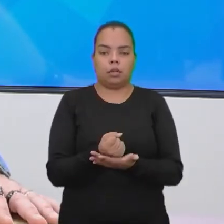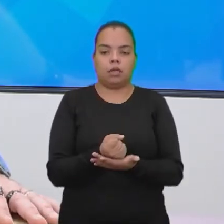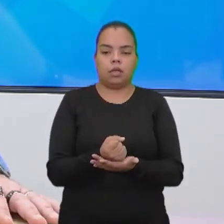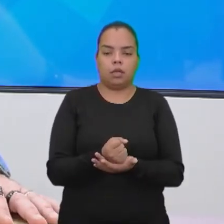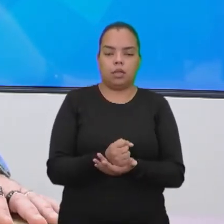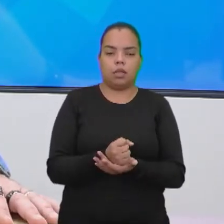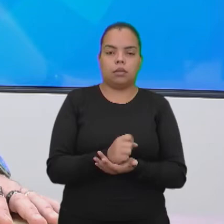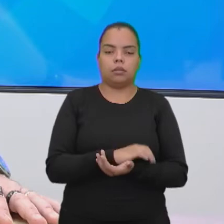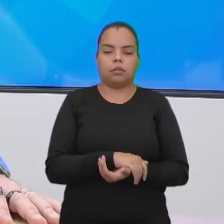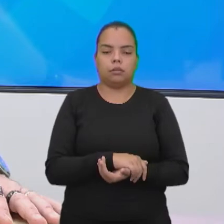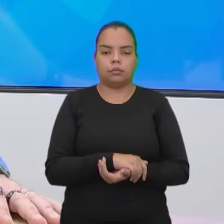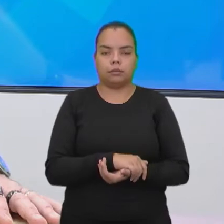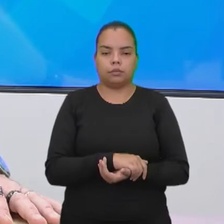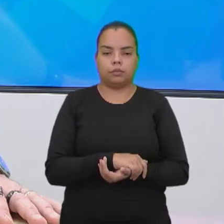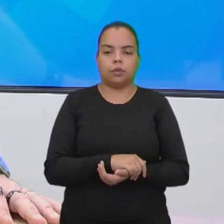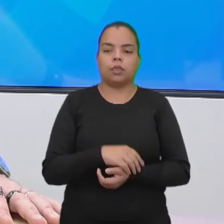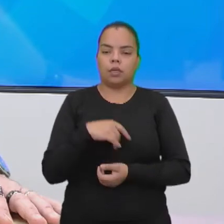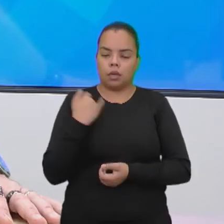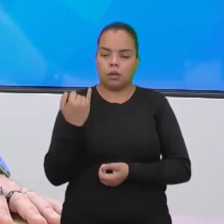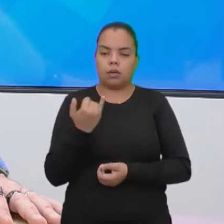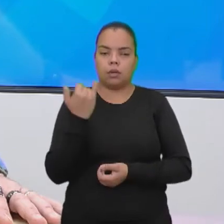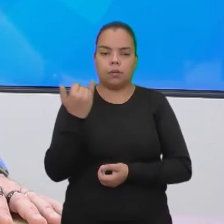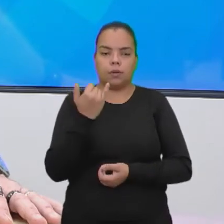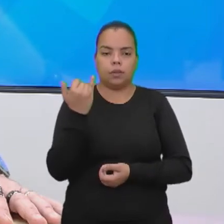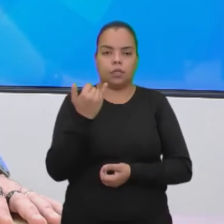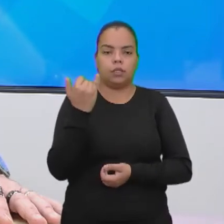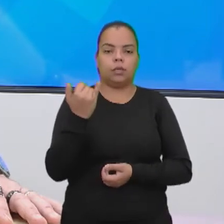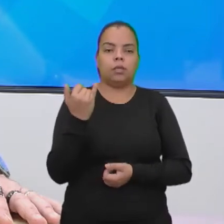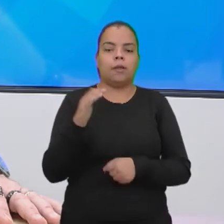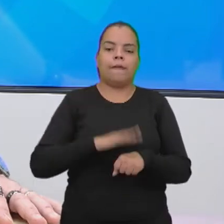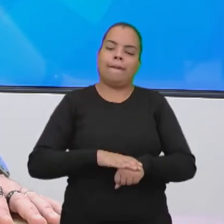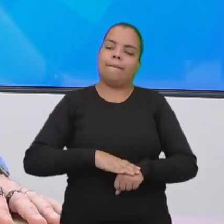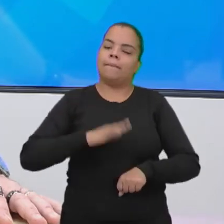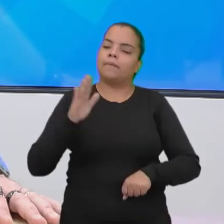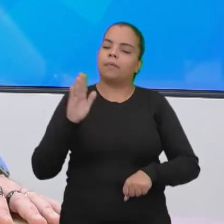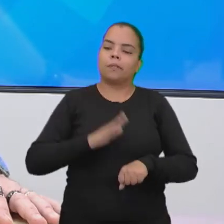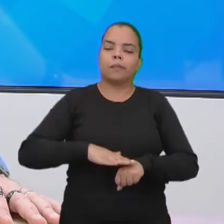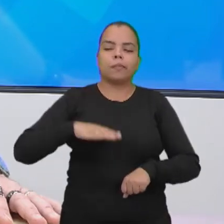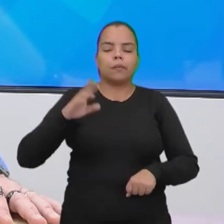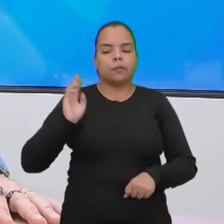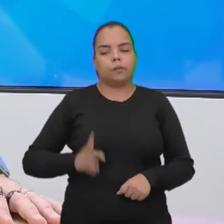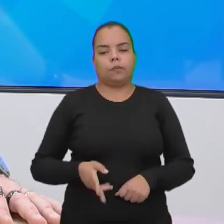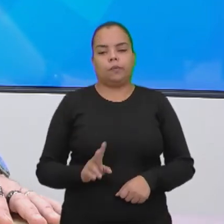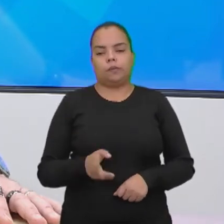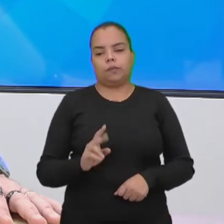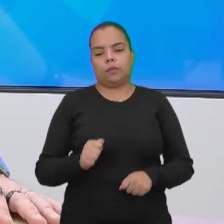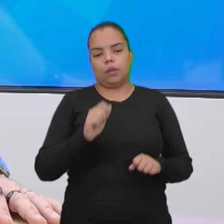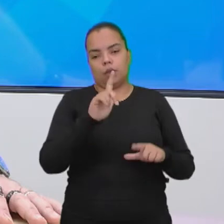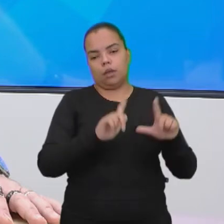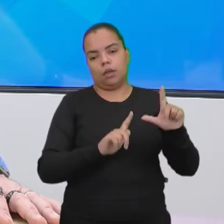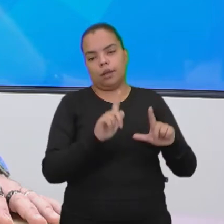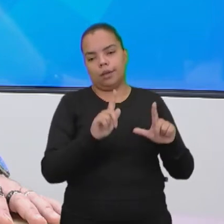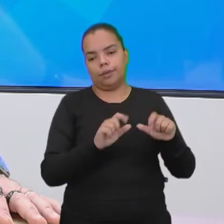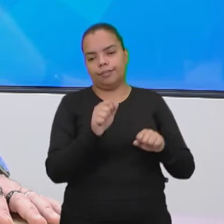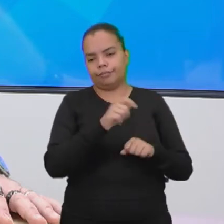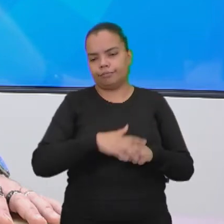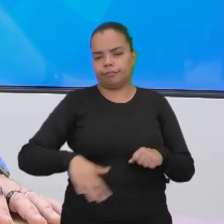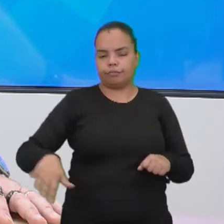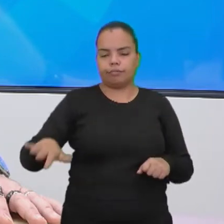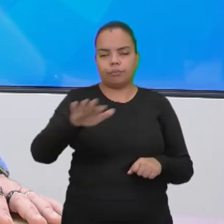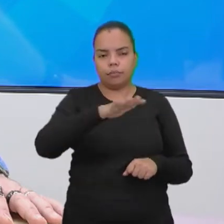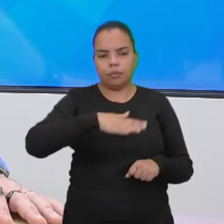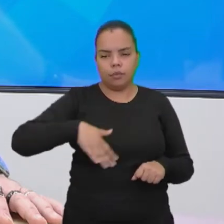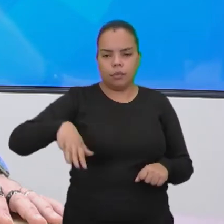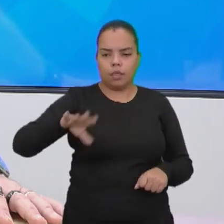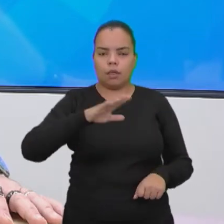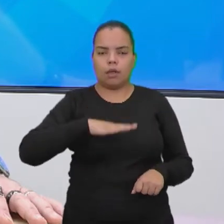estar desconsiderando, que mais ainda nós temos aí vários casos que aparecem aí nas mídias, né, retratando essa questão aí